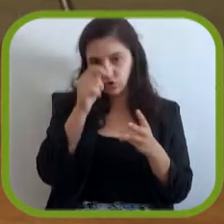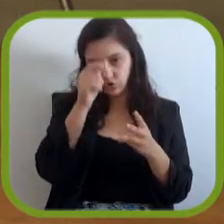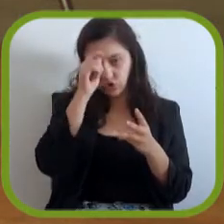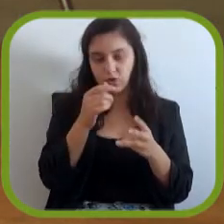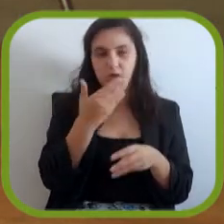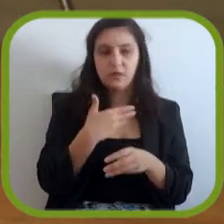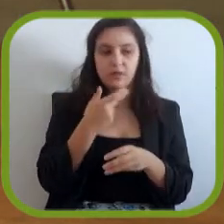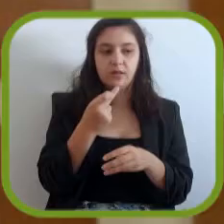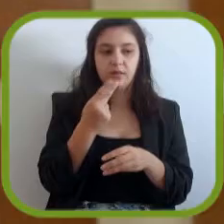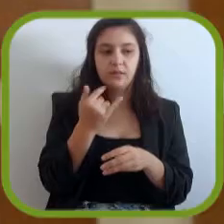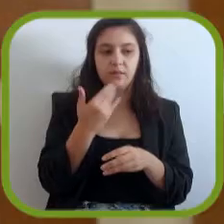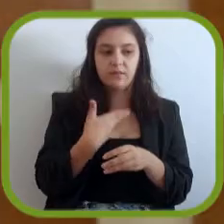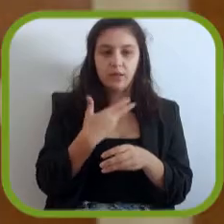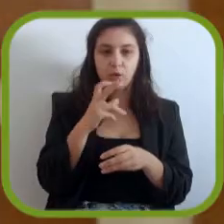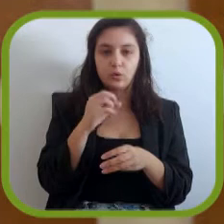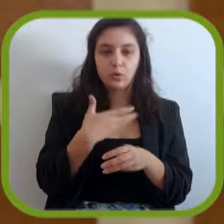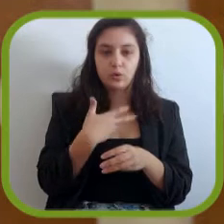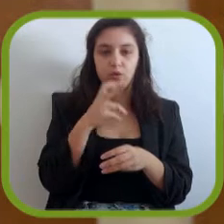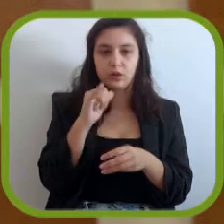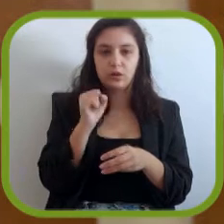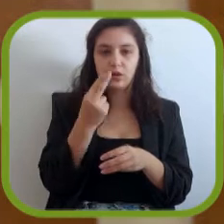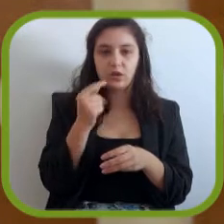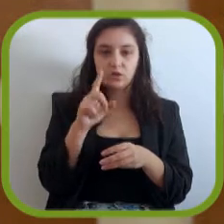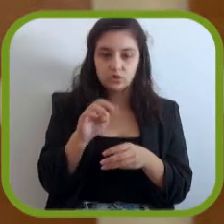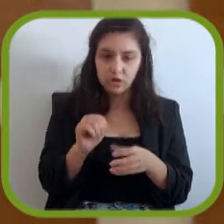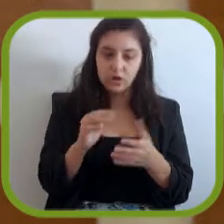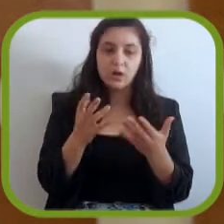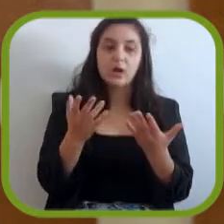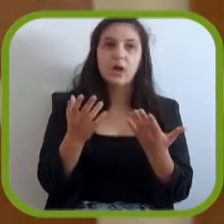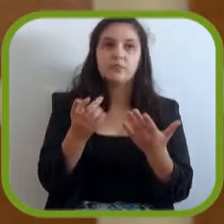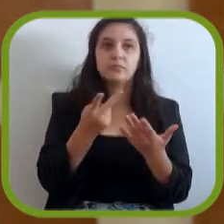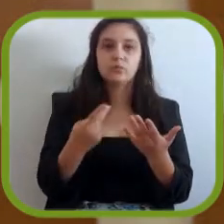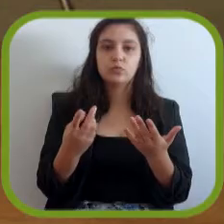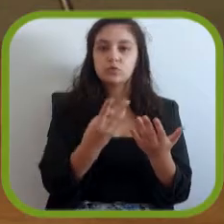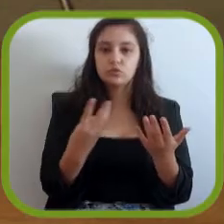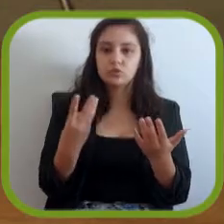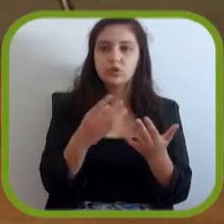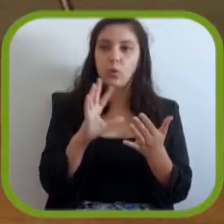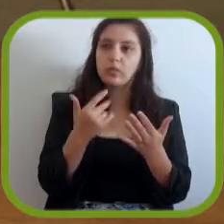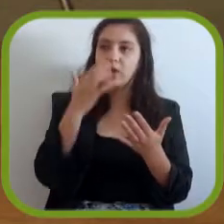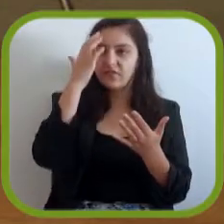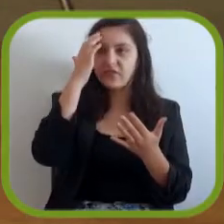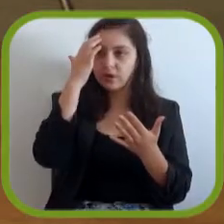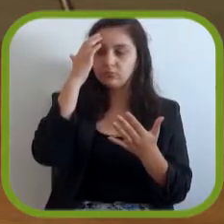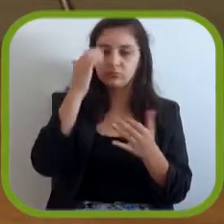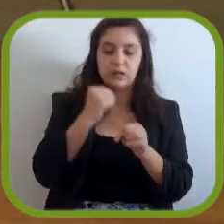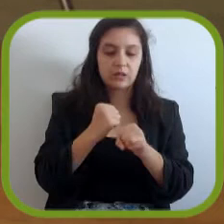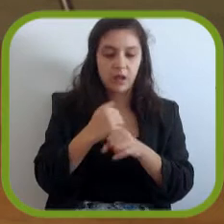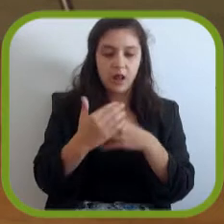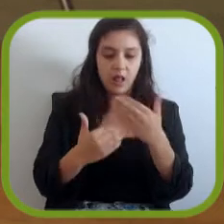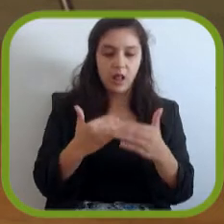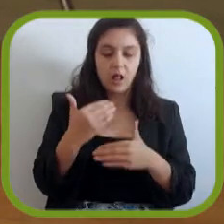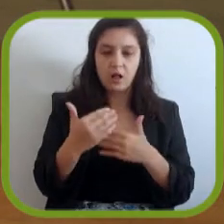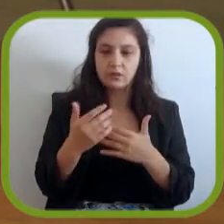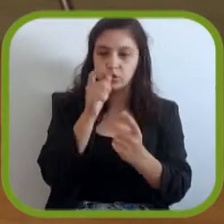estagiário, David Rodrigues. Eu penso que aquilo que nós tínhamos em comum era a consciência de que, quando estávamos em trabalho